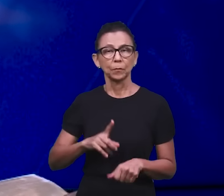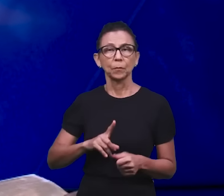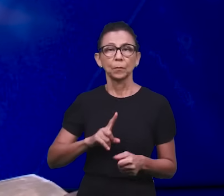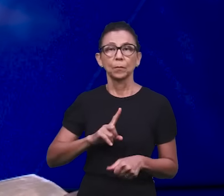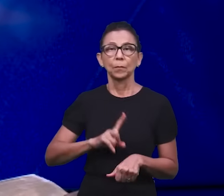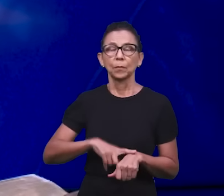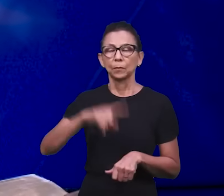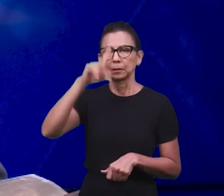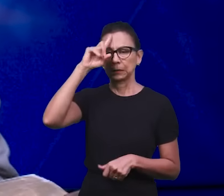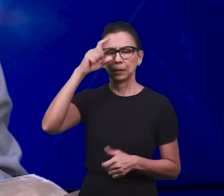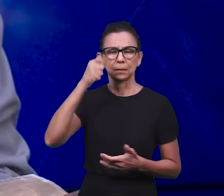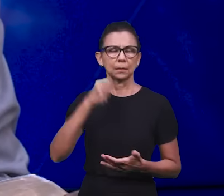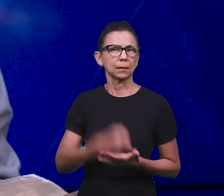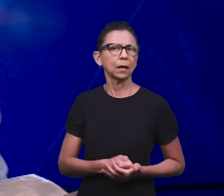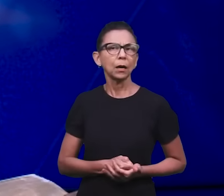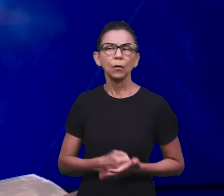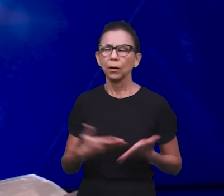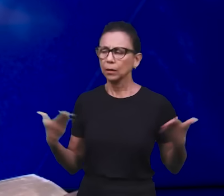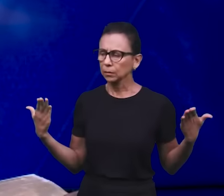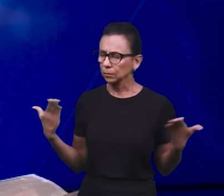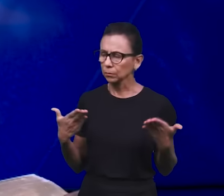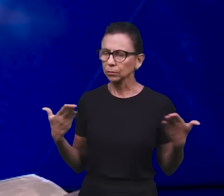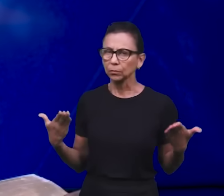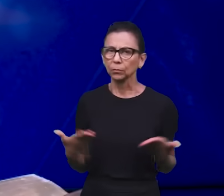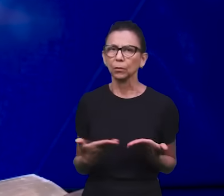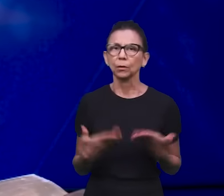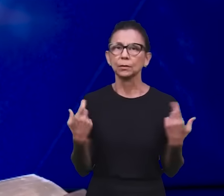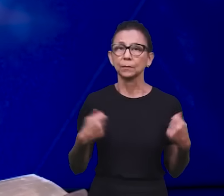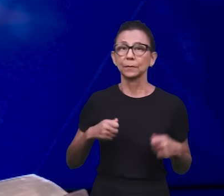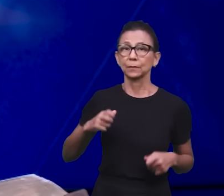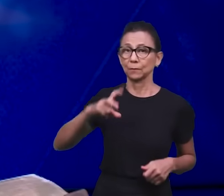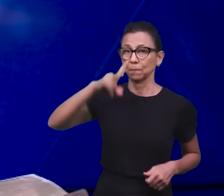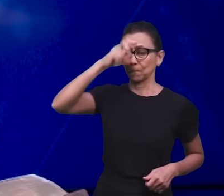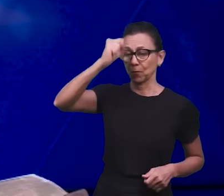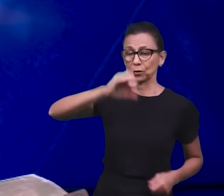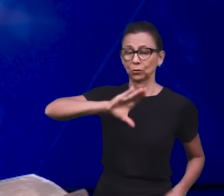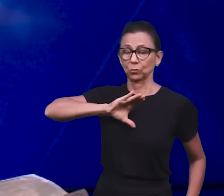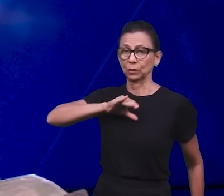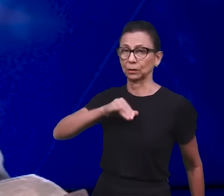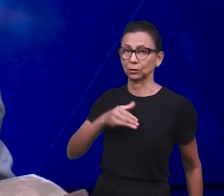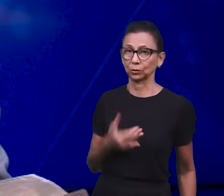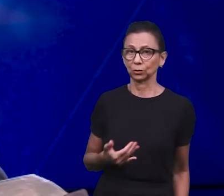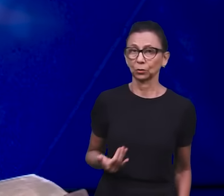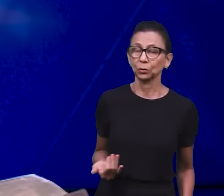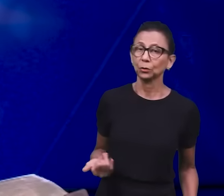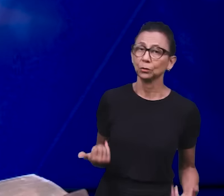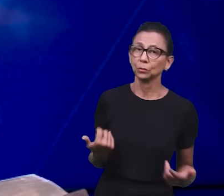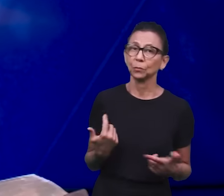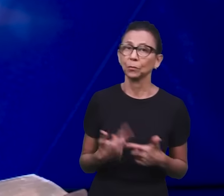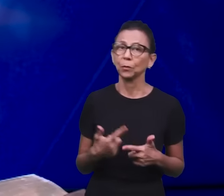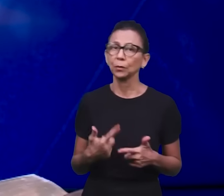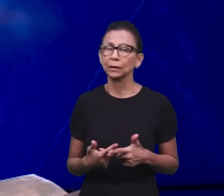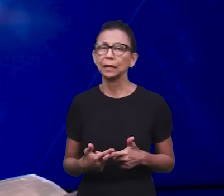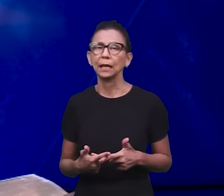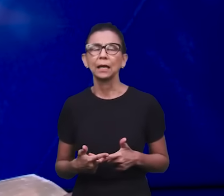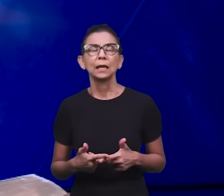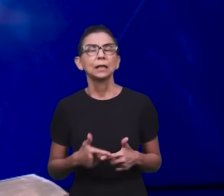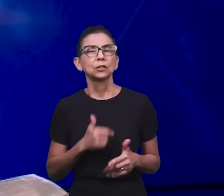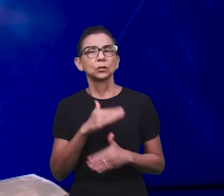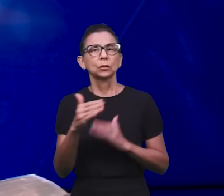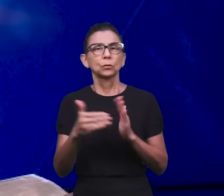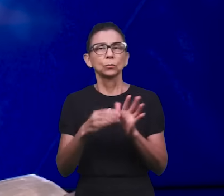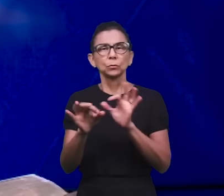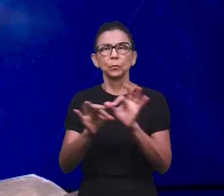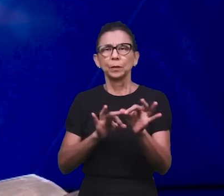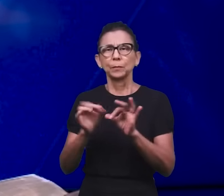hora de decisão. No vale da decisão é preciso que seja forte. O campo já foi transformado e